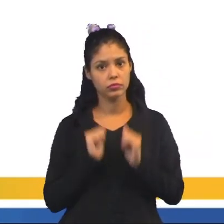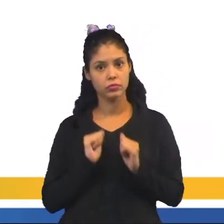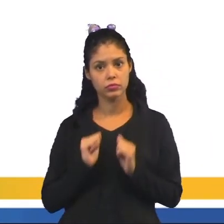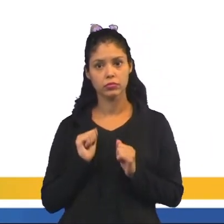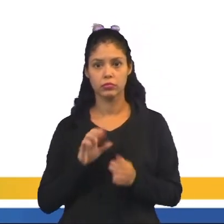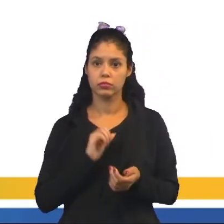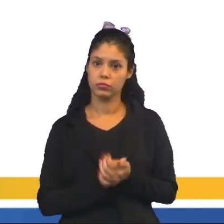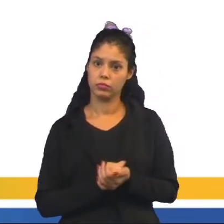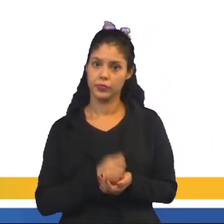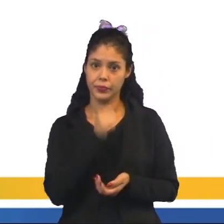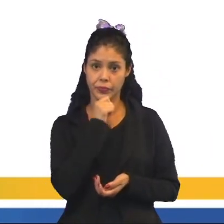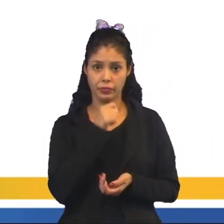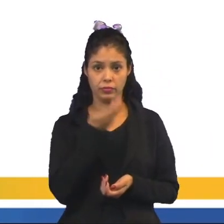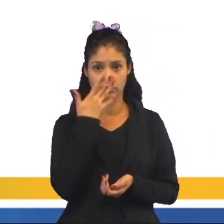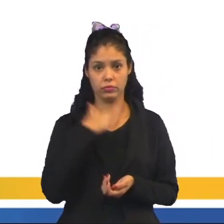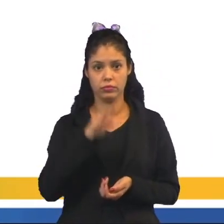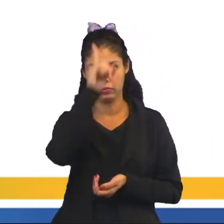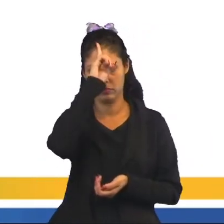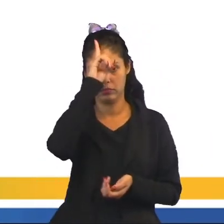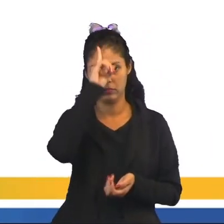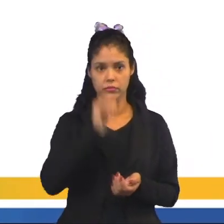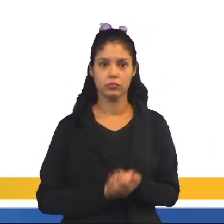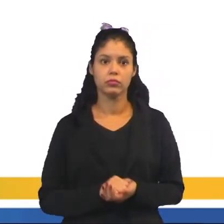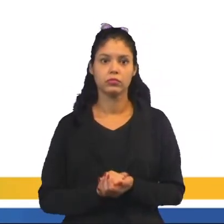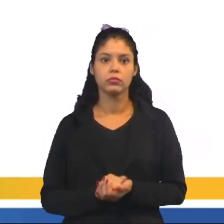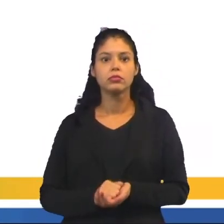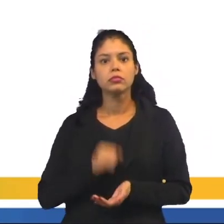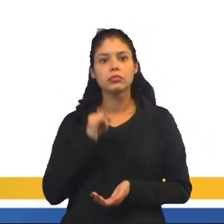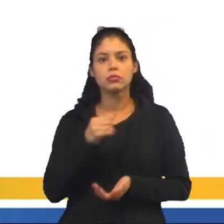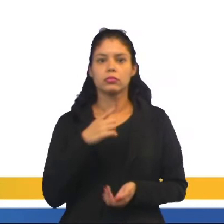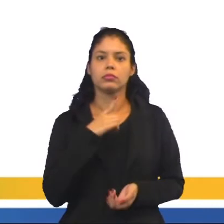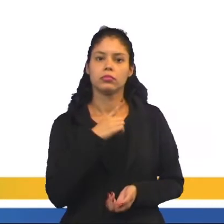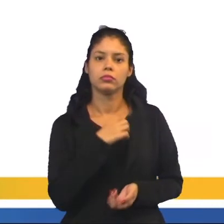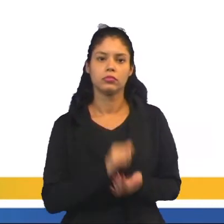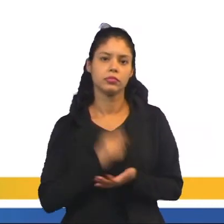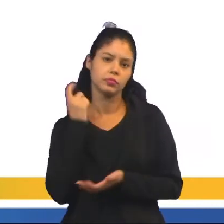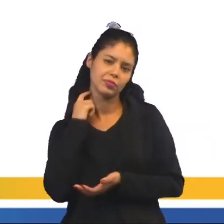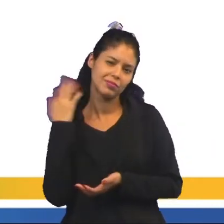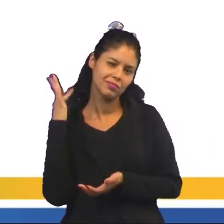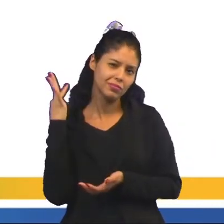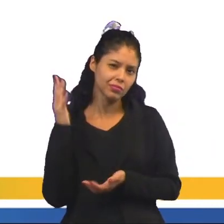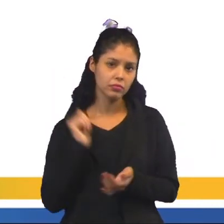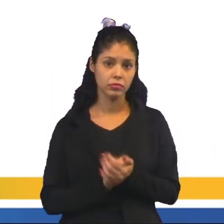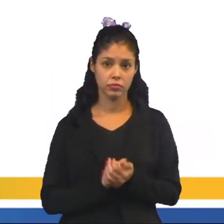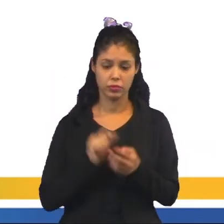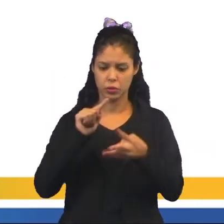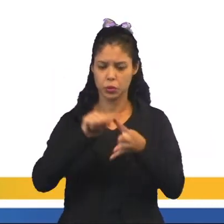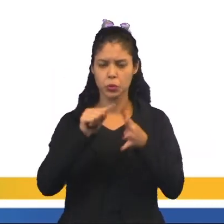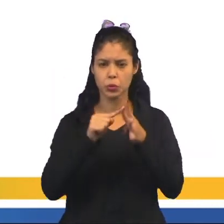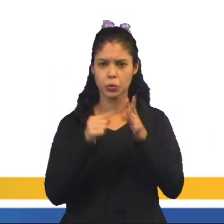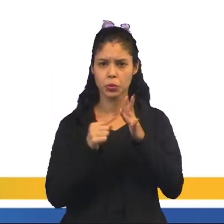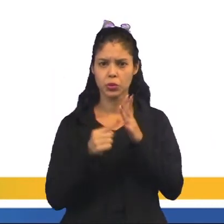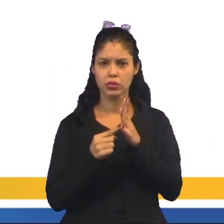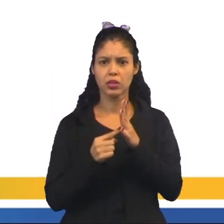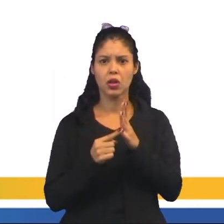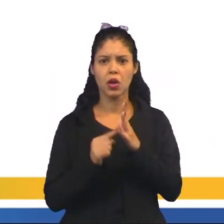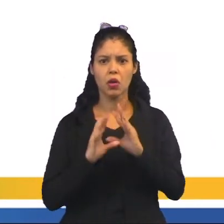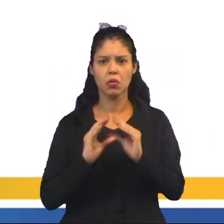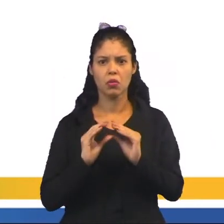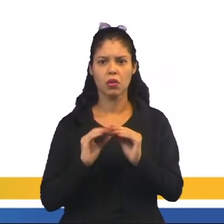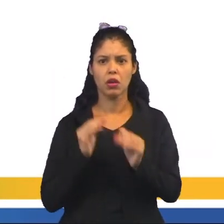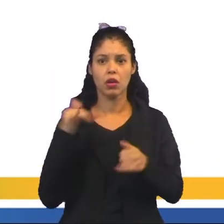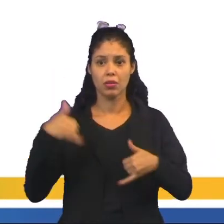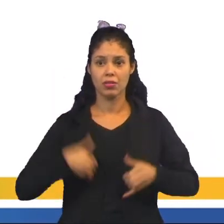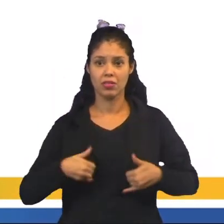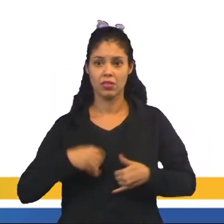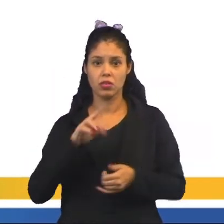podem acometer as crianças e adultos, né? Se você sente dores no pescoço e as pontas dos dedos amortecidas, você pode estar sofrendo